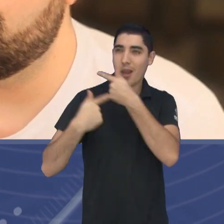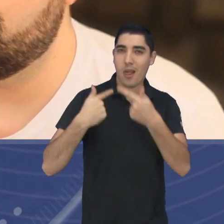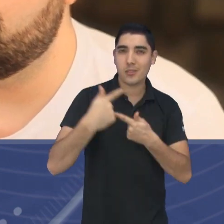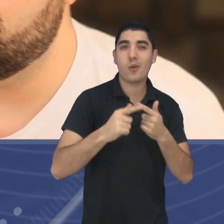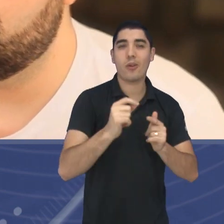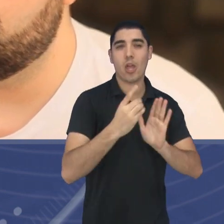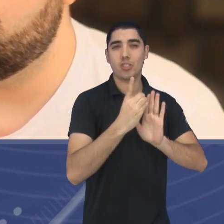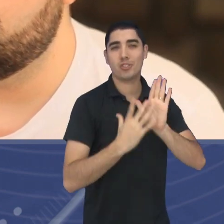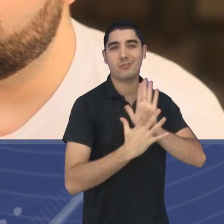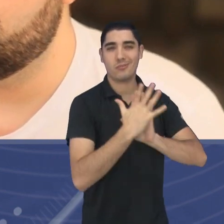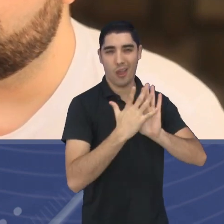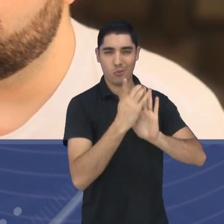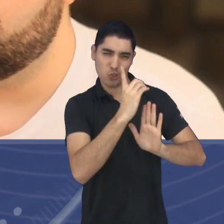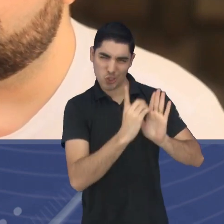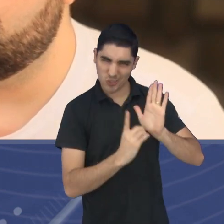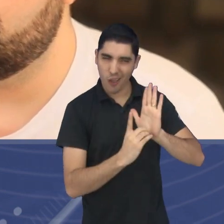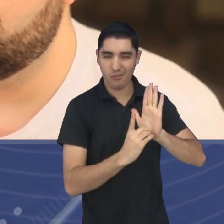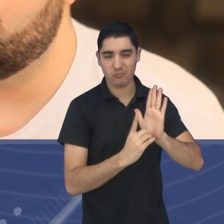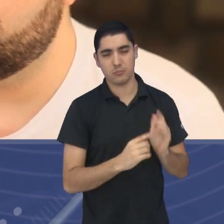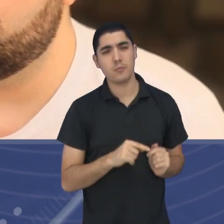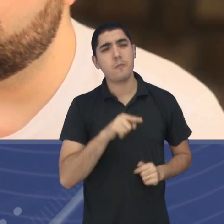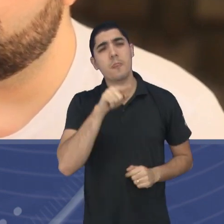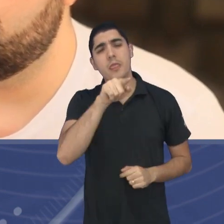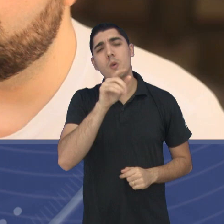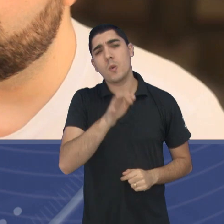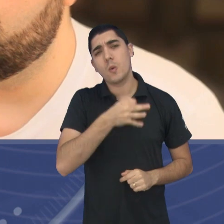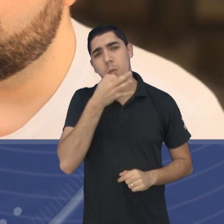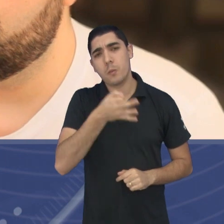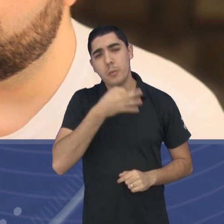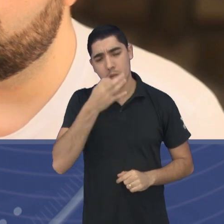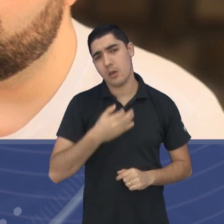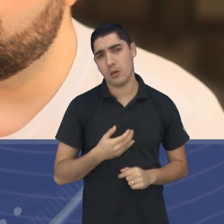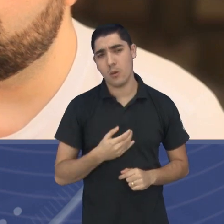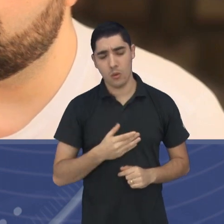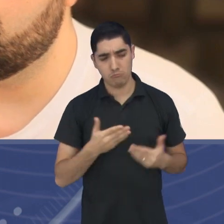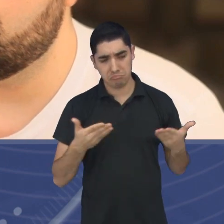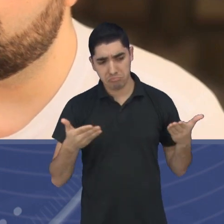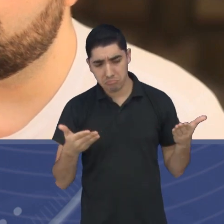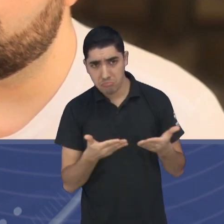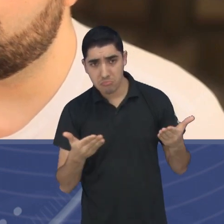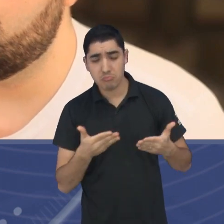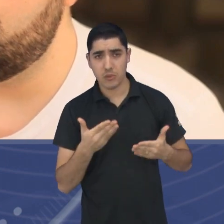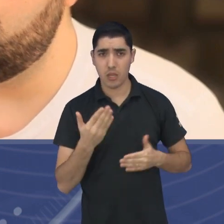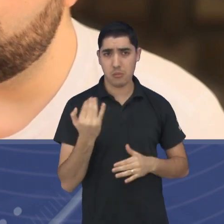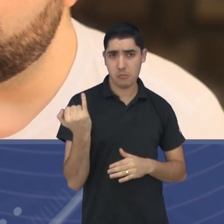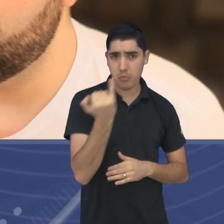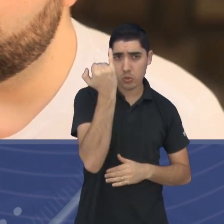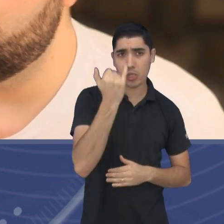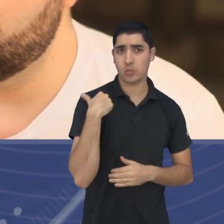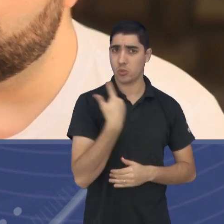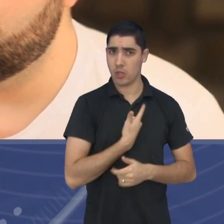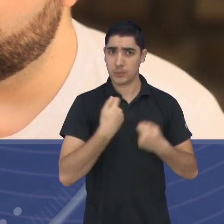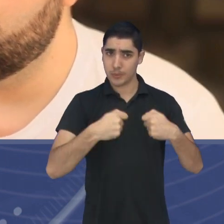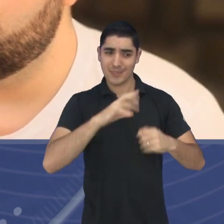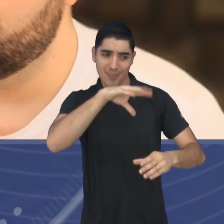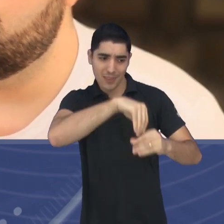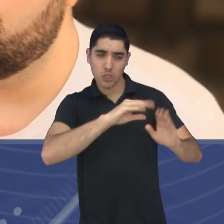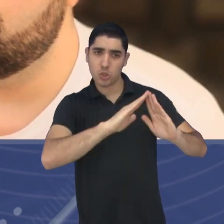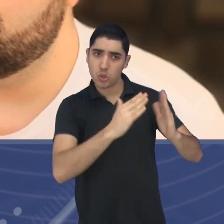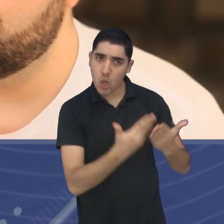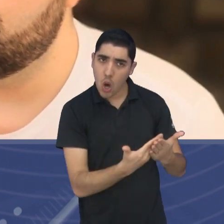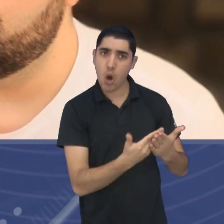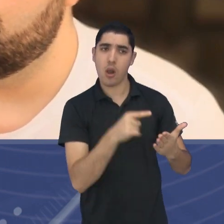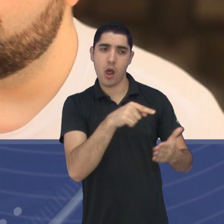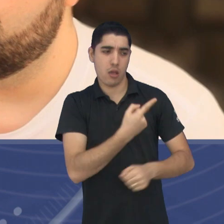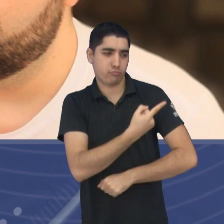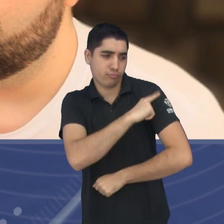gente. Você acredita que com a nossa realidade, que seria interessante a gente ter mesmo nas escolas, na base,